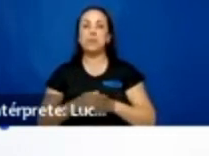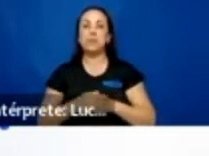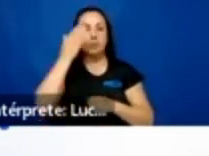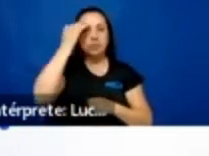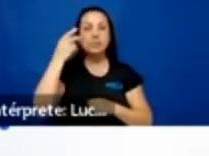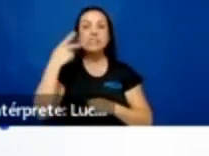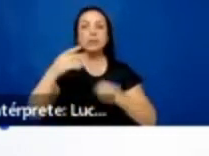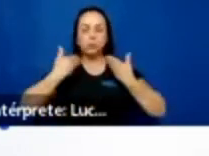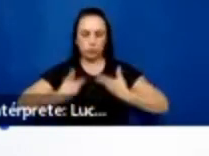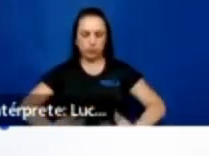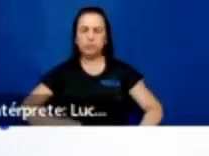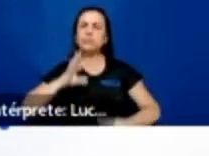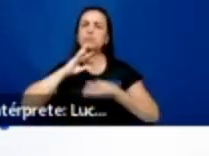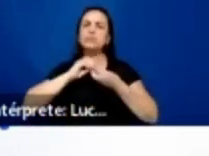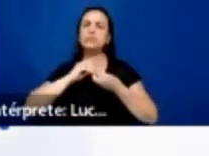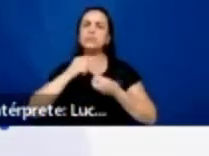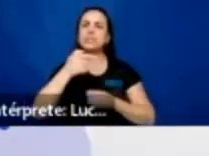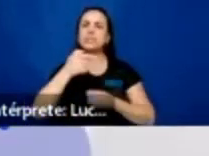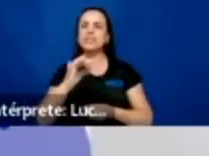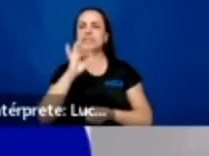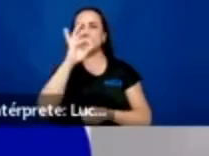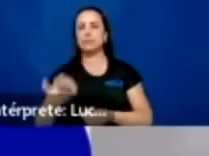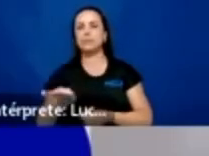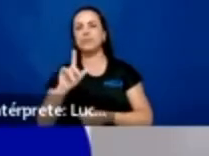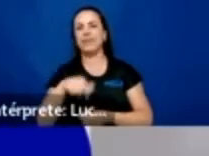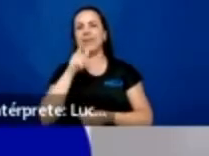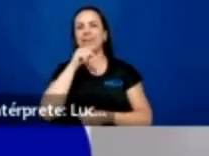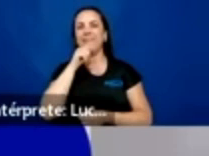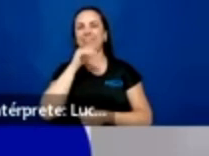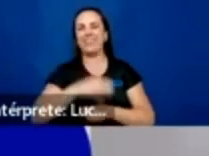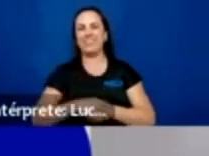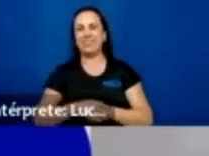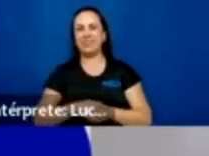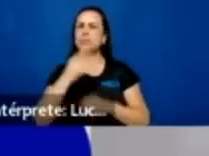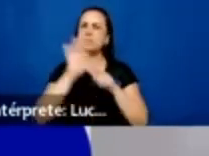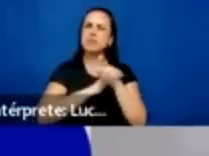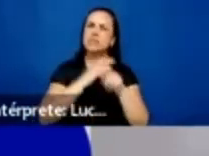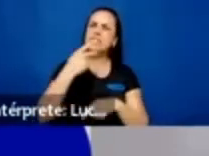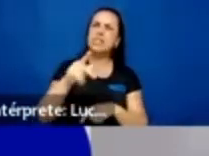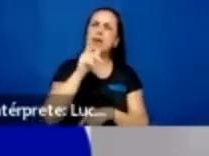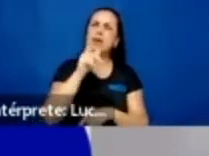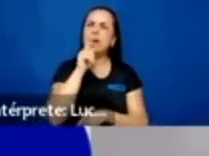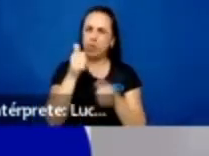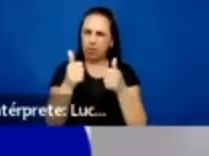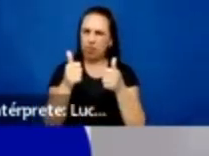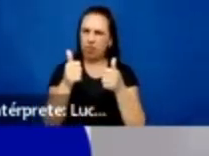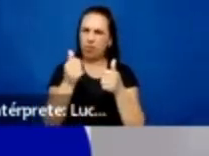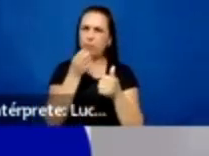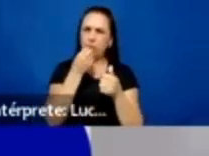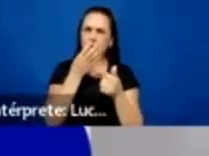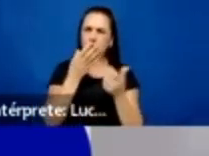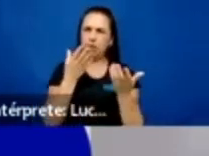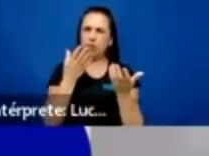água, né? Será que a água que nós bebemos é boa? Então, nós queremos dizer aqui, o doutor Lair Ribeiro também, outro médico